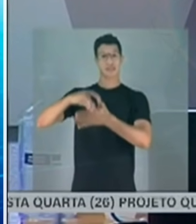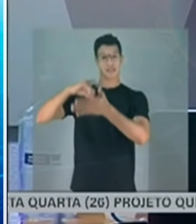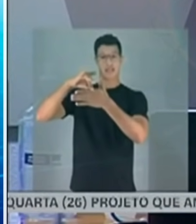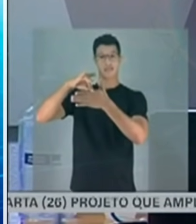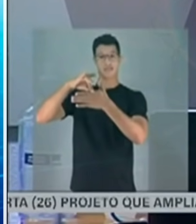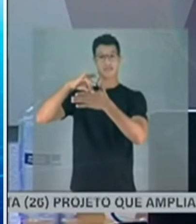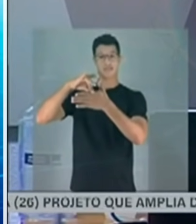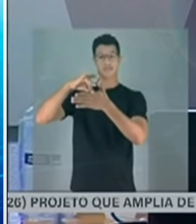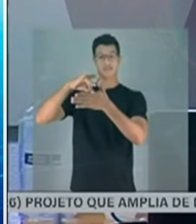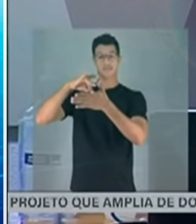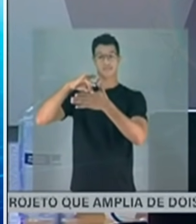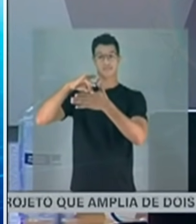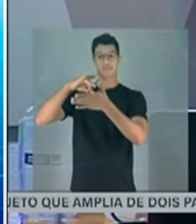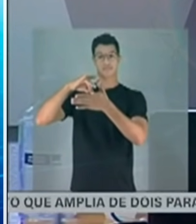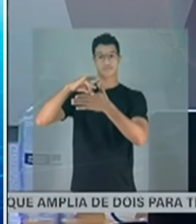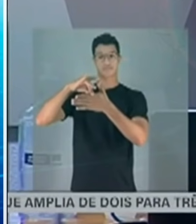a liderança